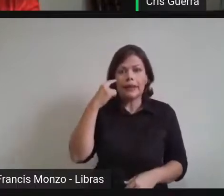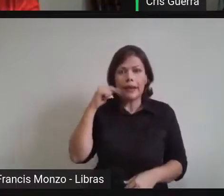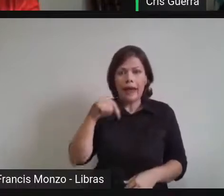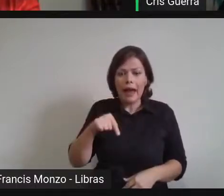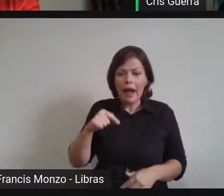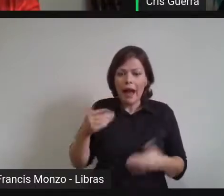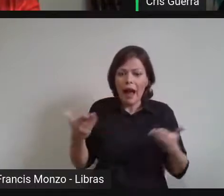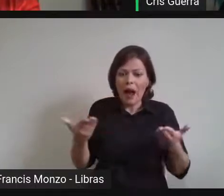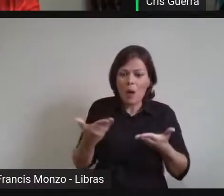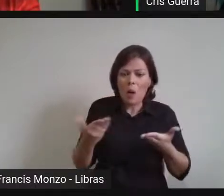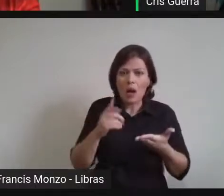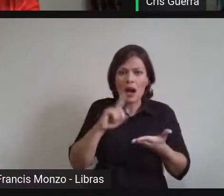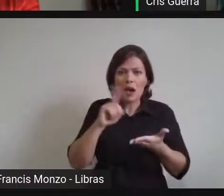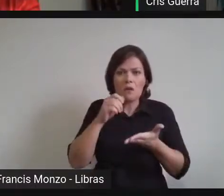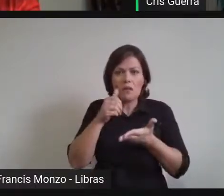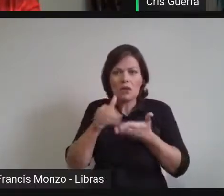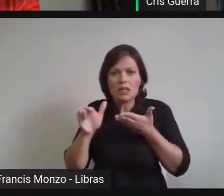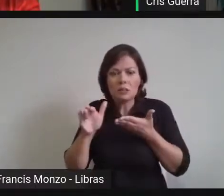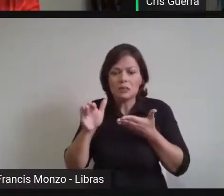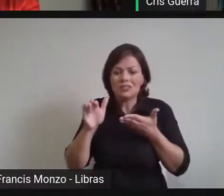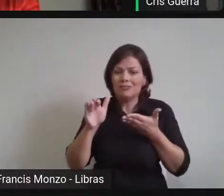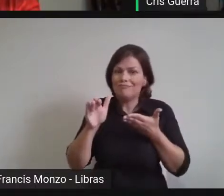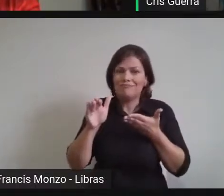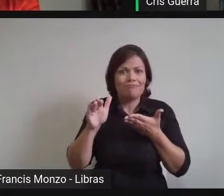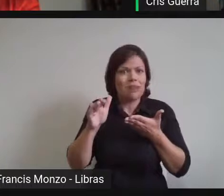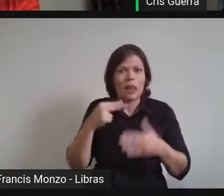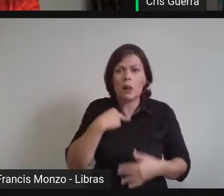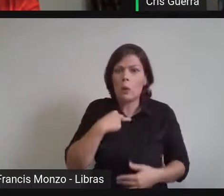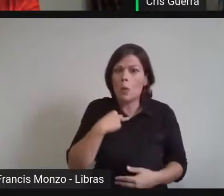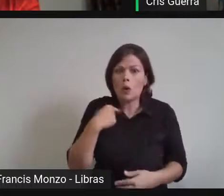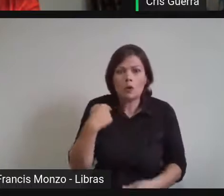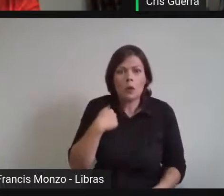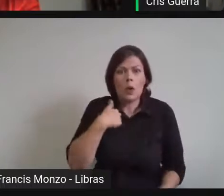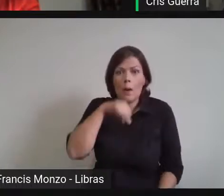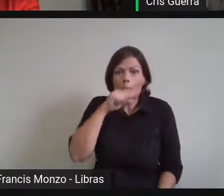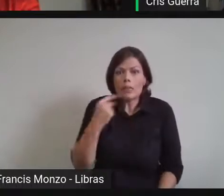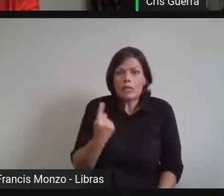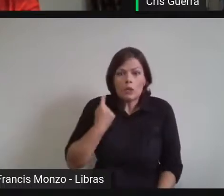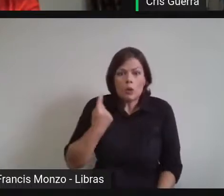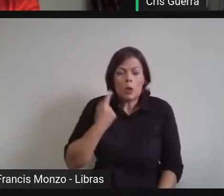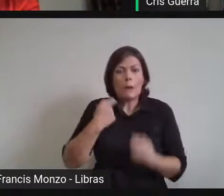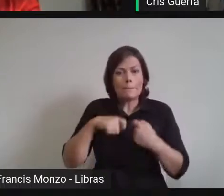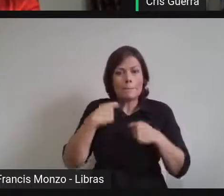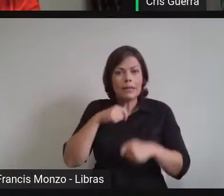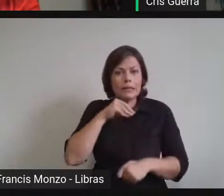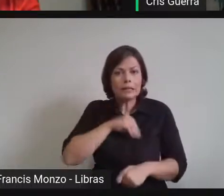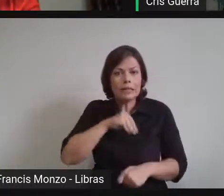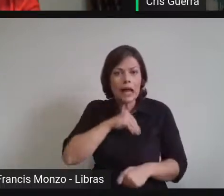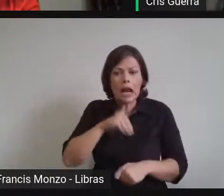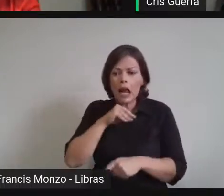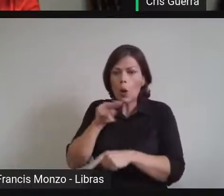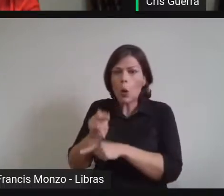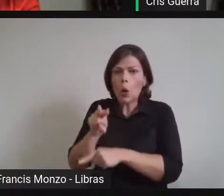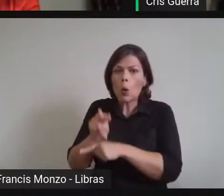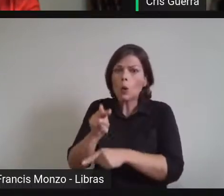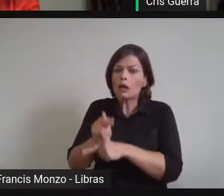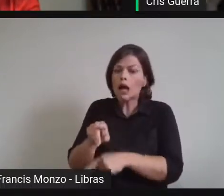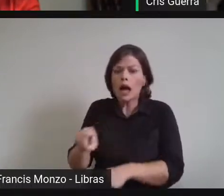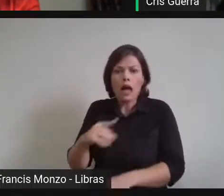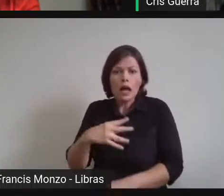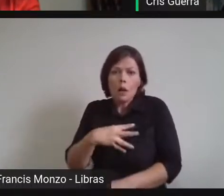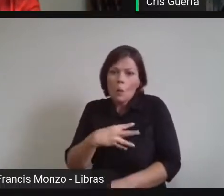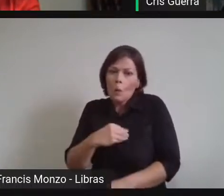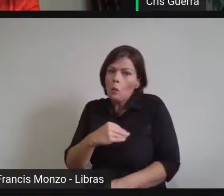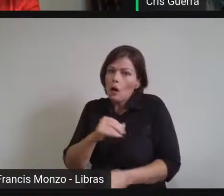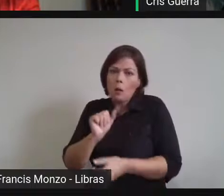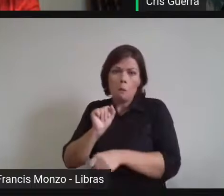4 meses. Eu não estou podendo perder o emprego, né? Eu sou mãe solo. Eu voltei. Aí ele parou de amamentar rapidinho, porque eu não